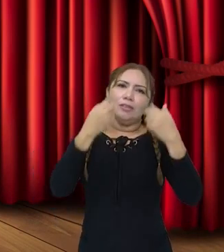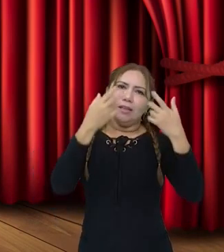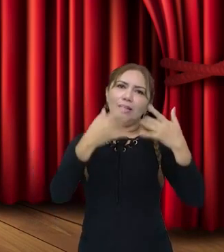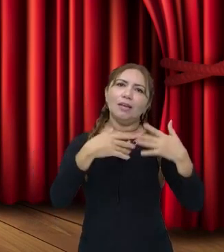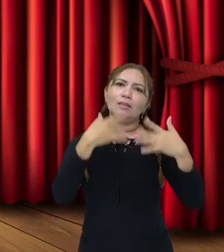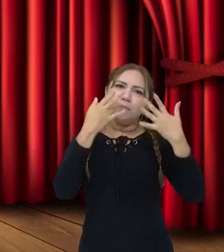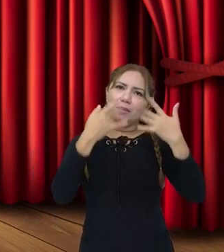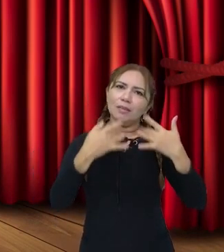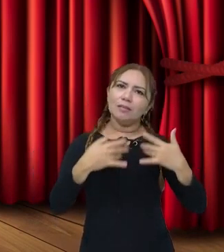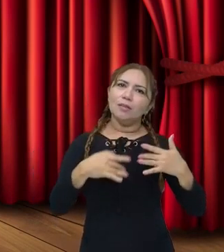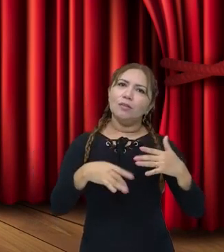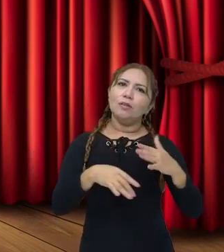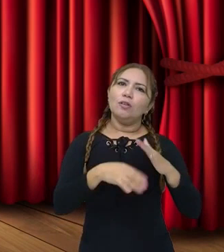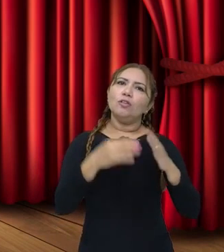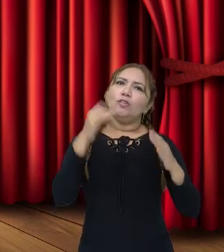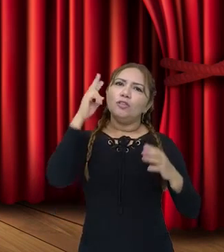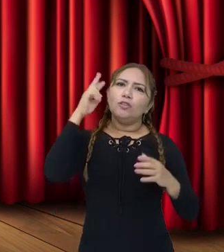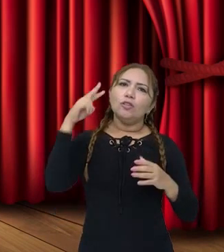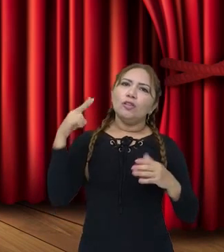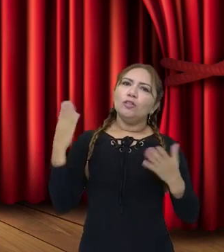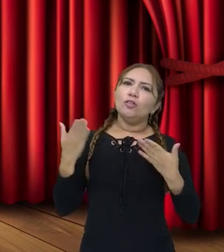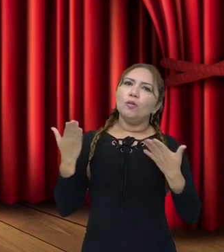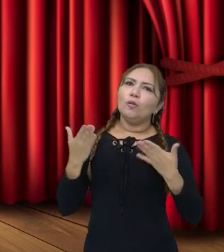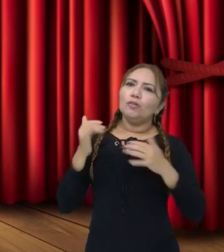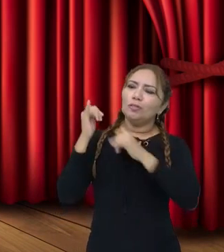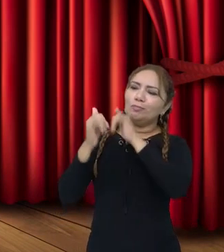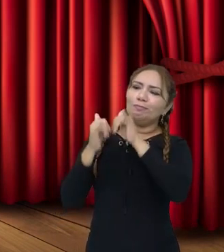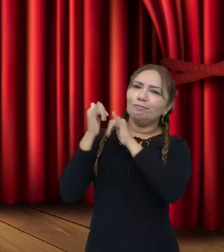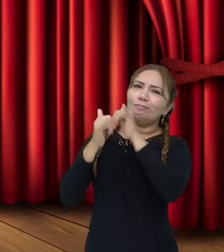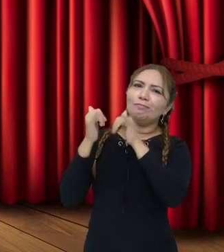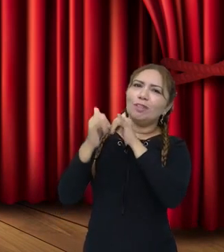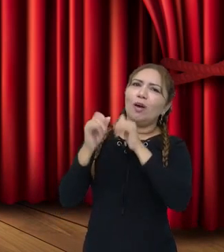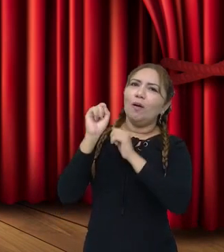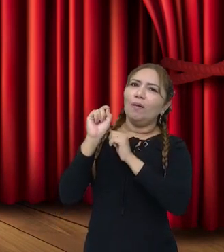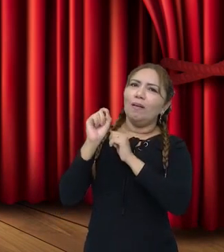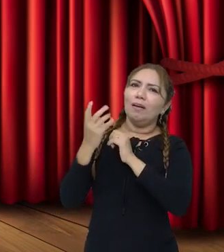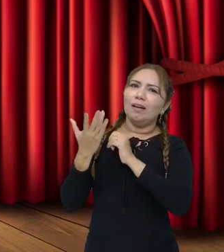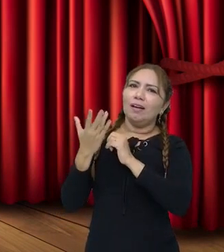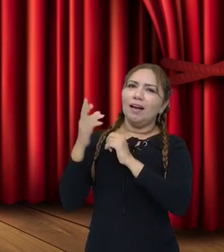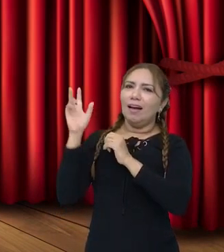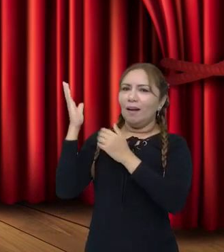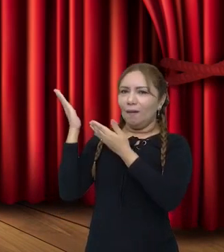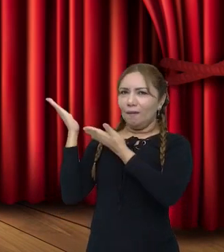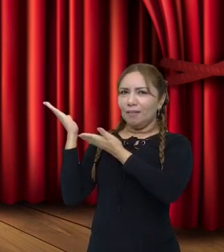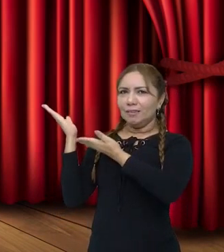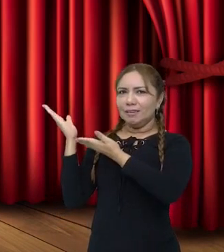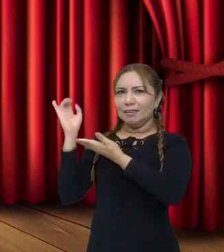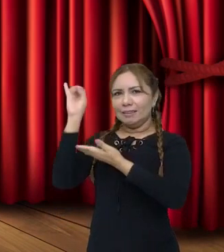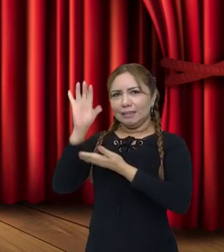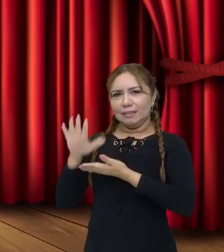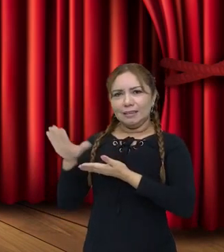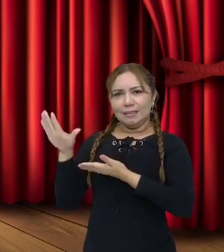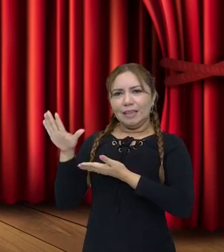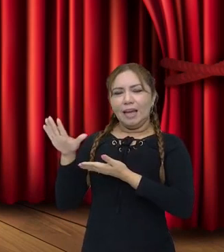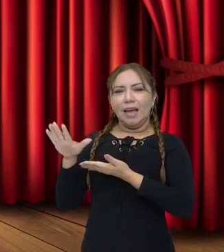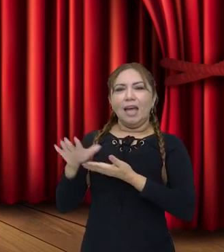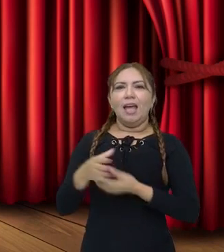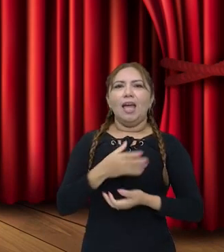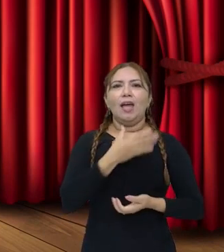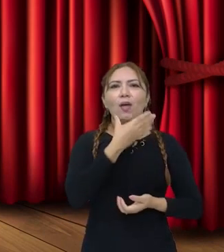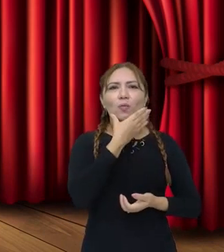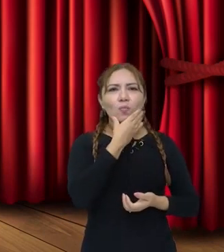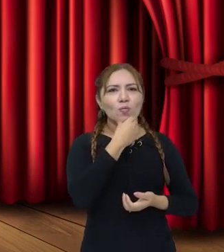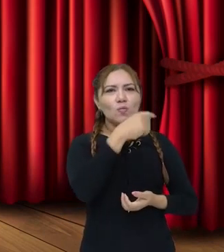histórias de hoje. Vocês se lembram qual é? O que está escrito aqui? Foi a nossa historinha de hoje, não é verdade? O